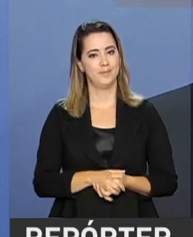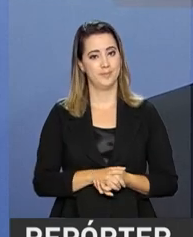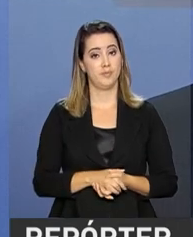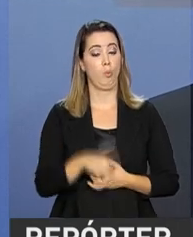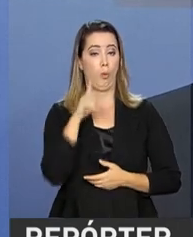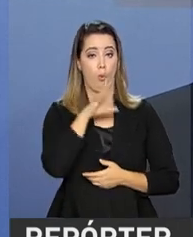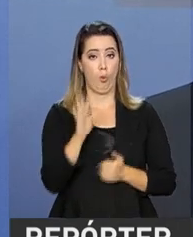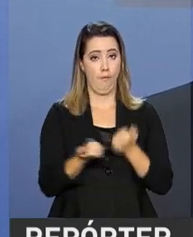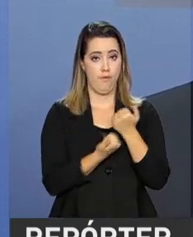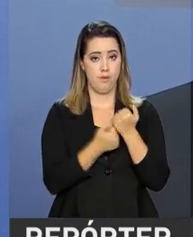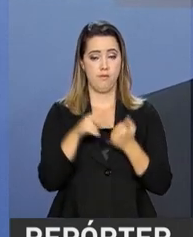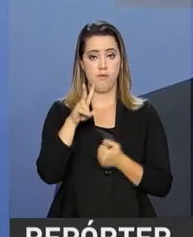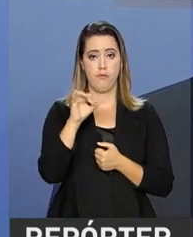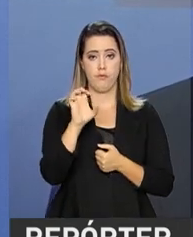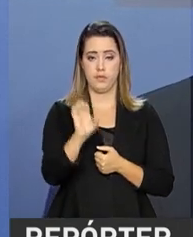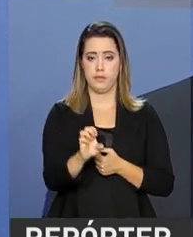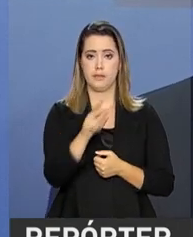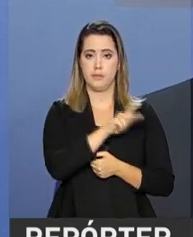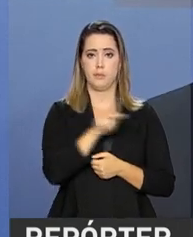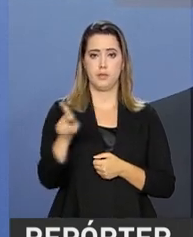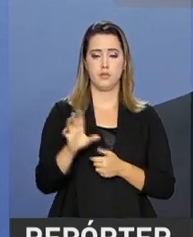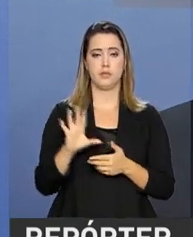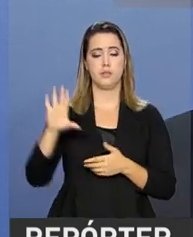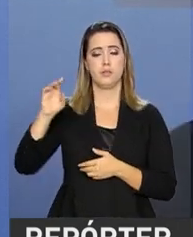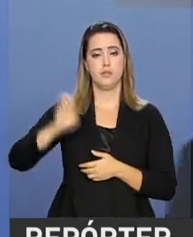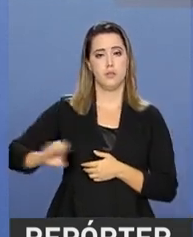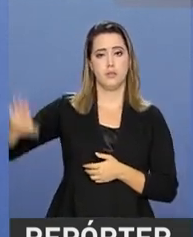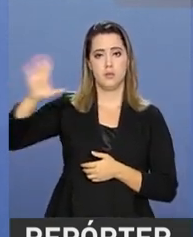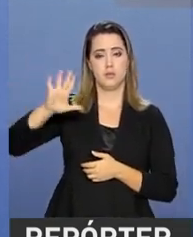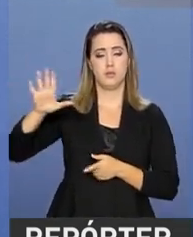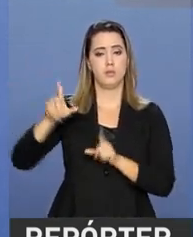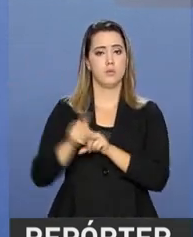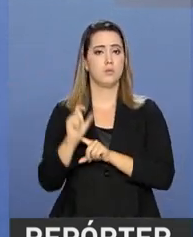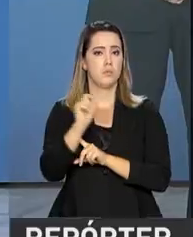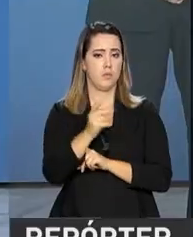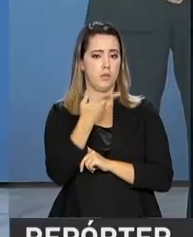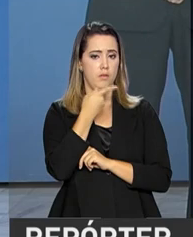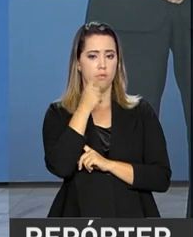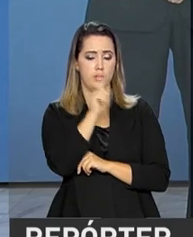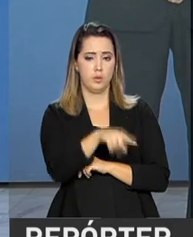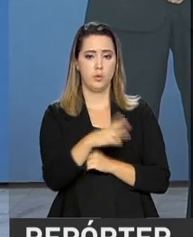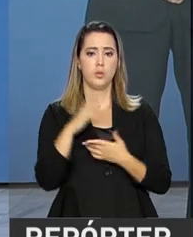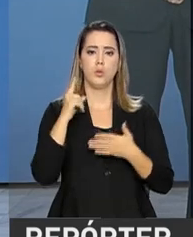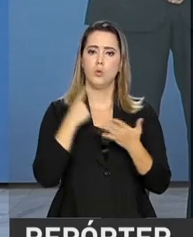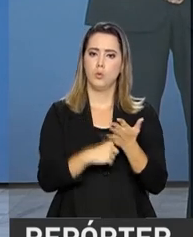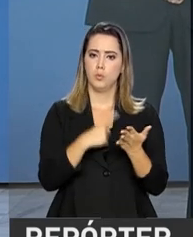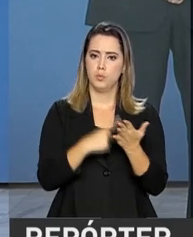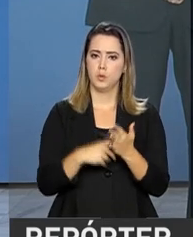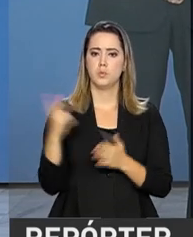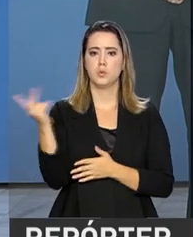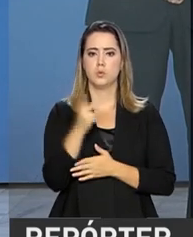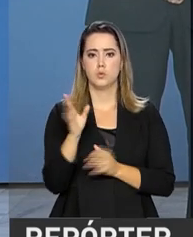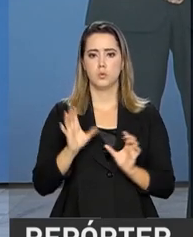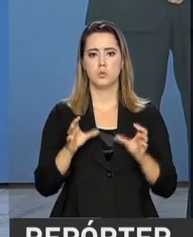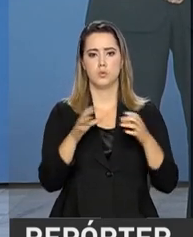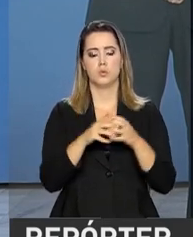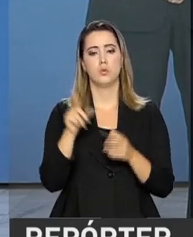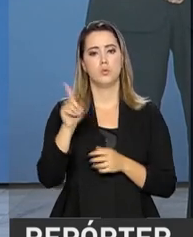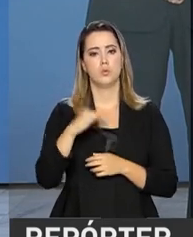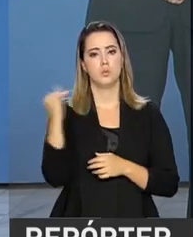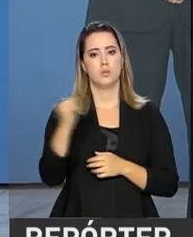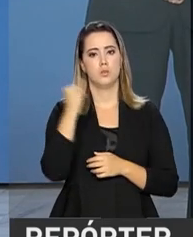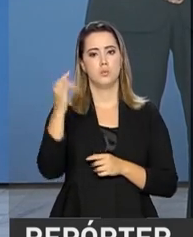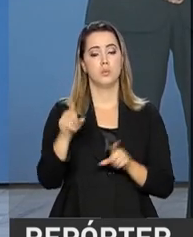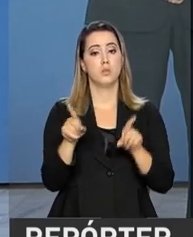da Comissão Europeia para Emprego, Crescimento, Investimento e Competitividade disse que o acordo entre os dois blocos é